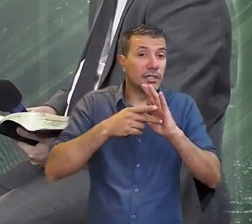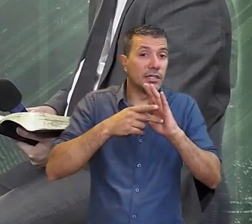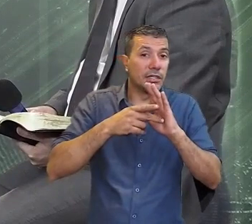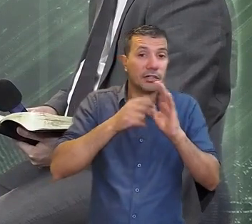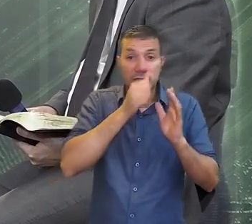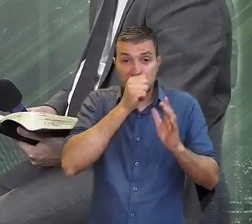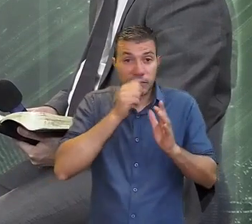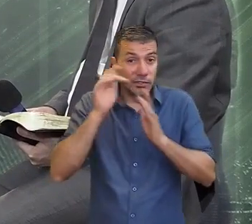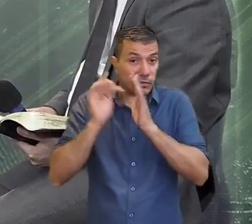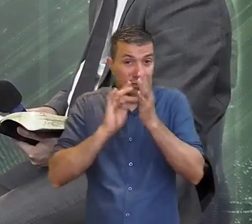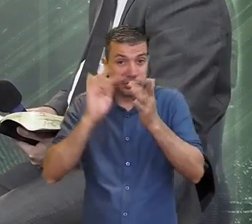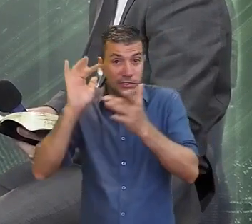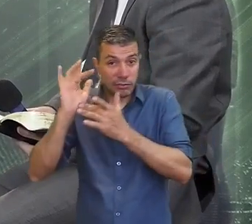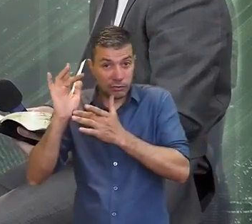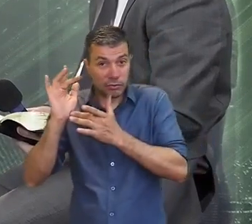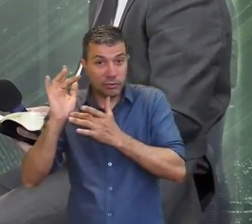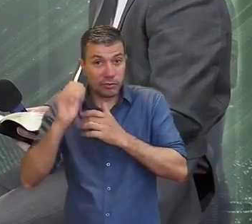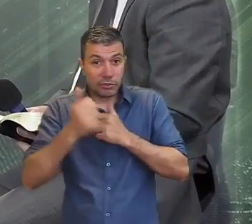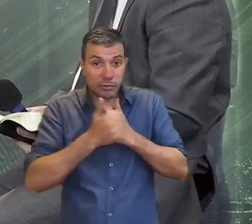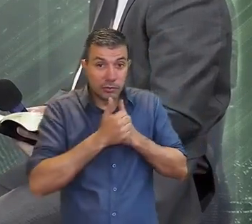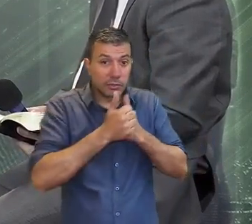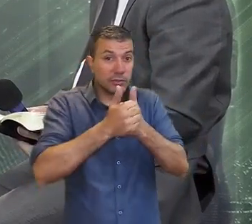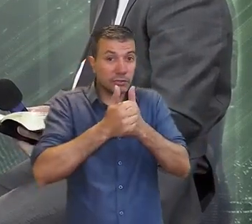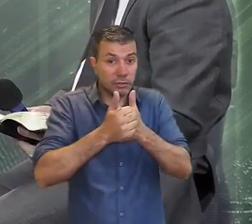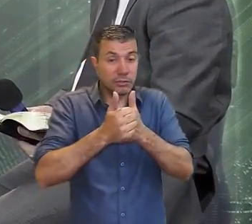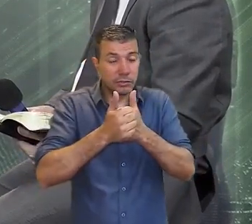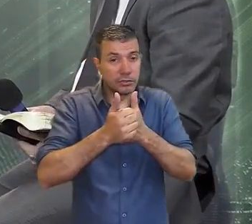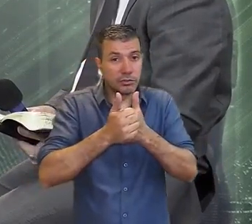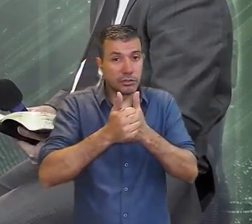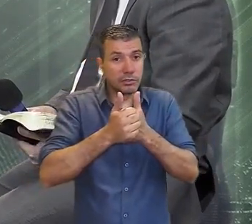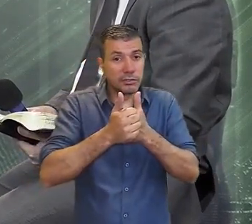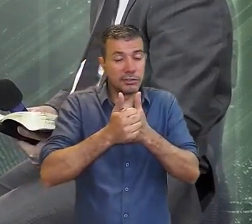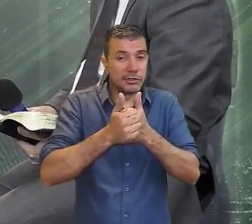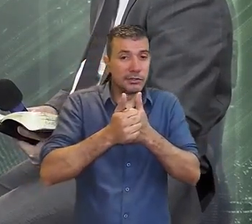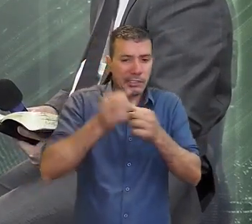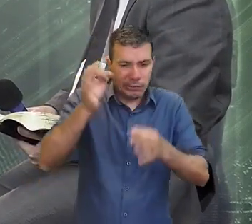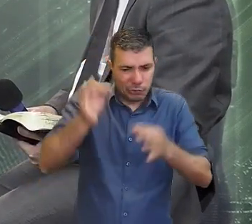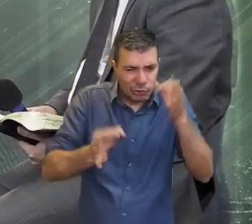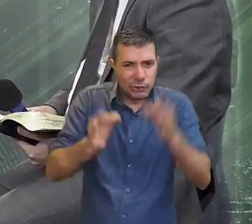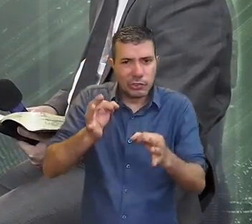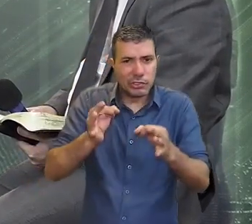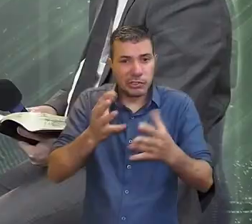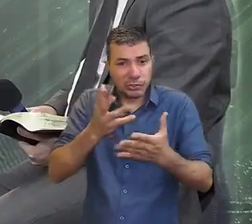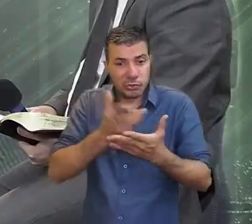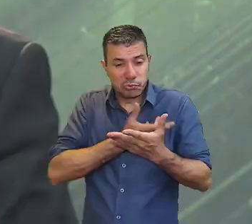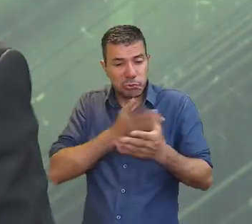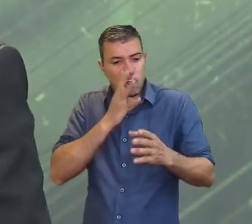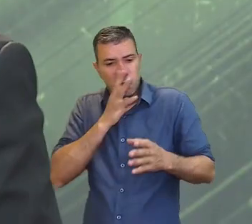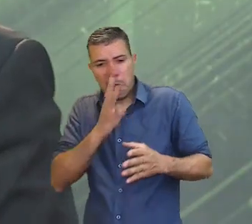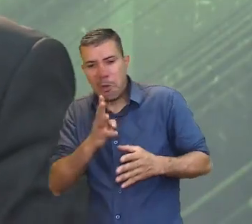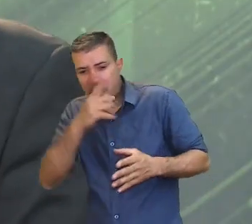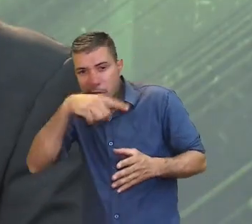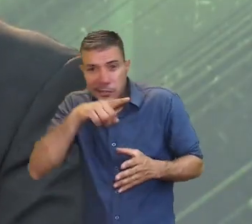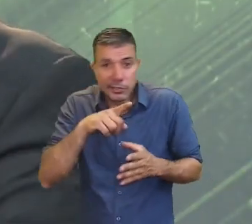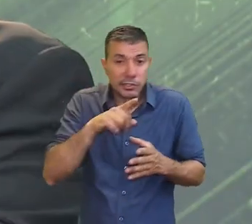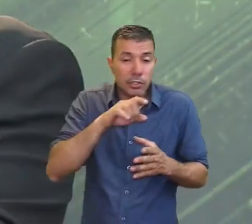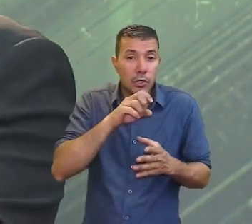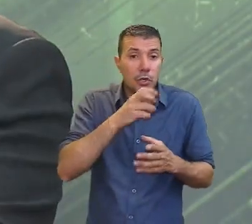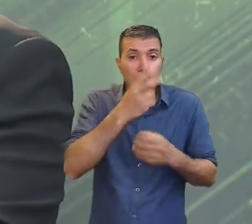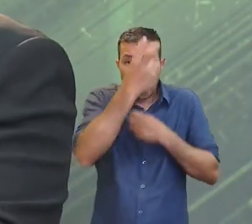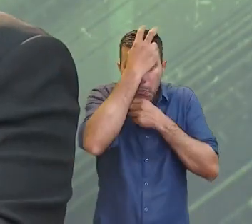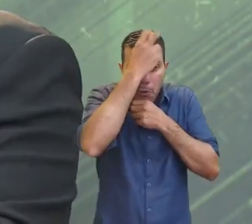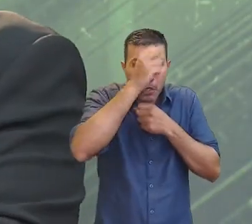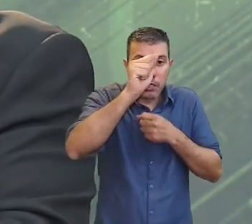ministério de Cristo, né? Substitutivo, mediação, sacerdotal e julgamento. Ok. Correto. Mas e o bode emissário, esse